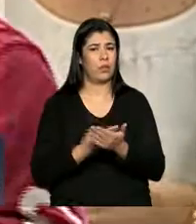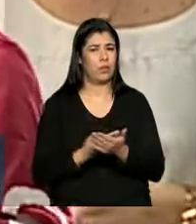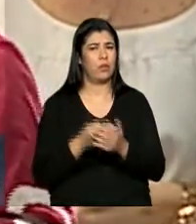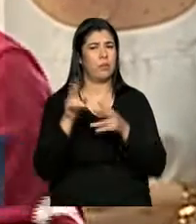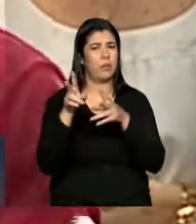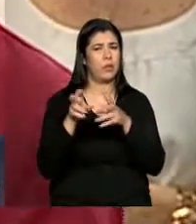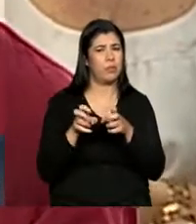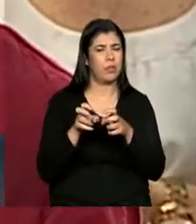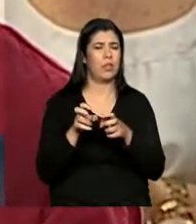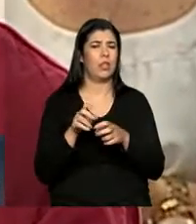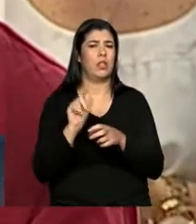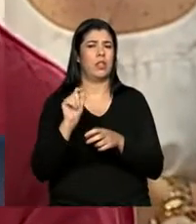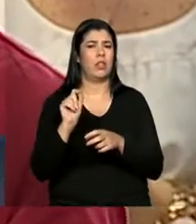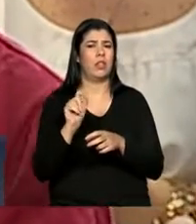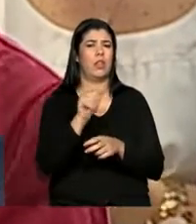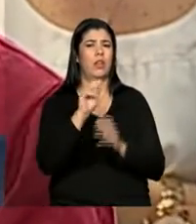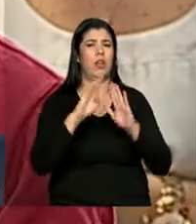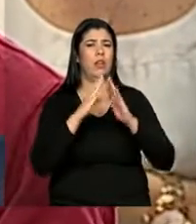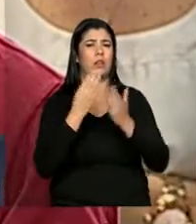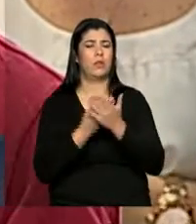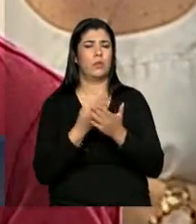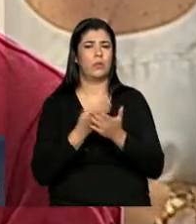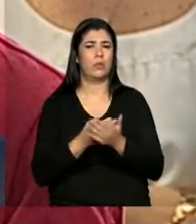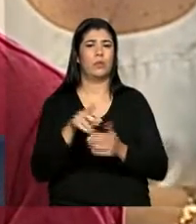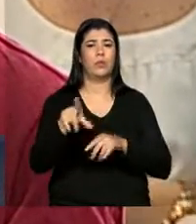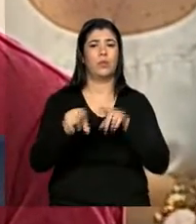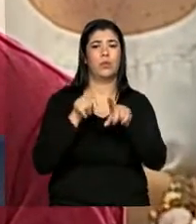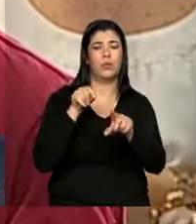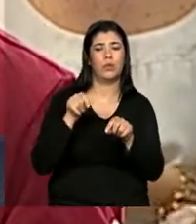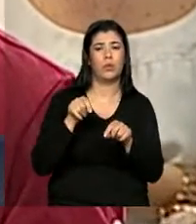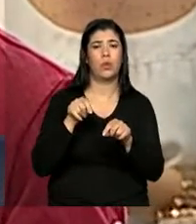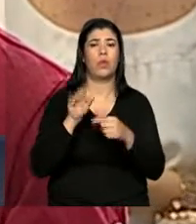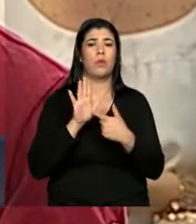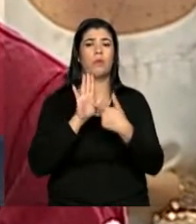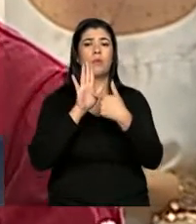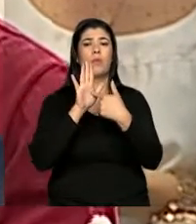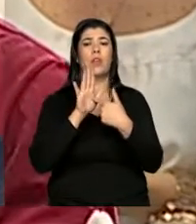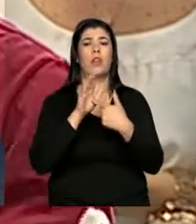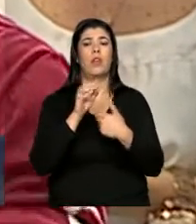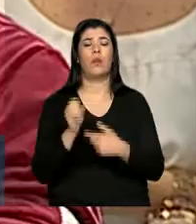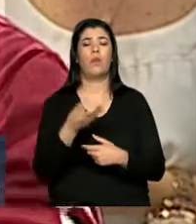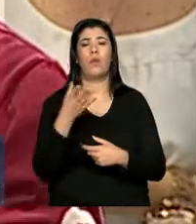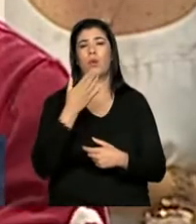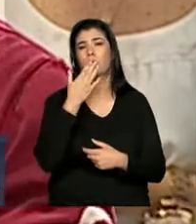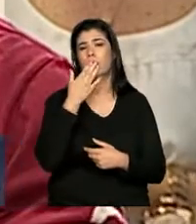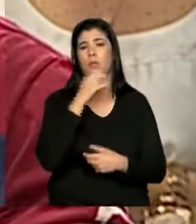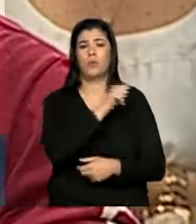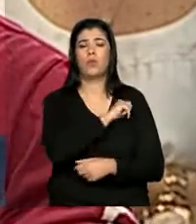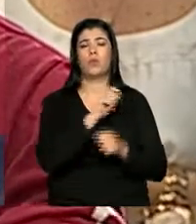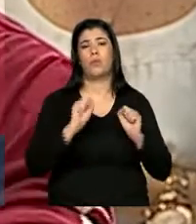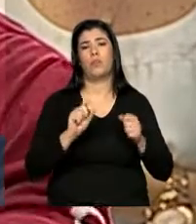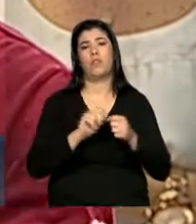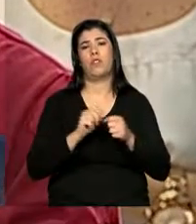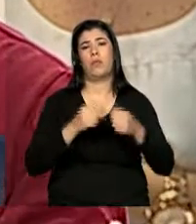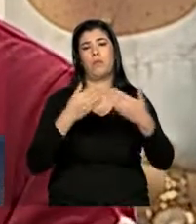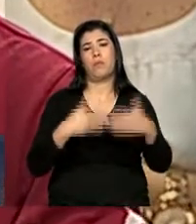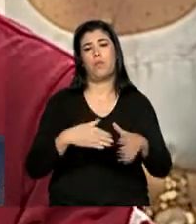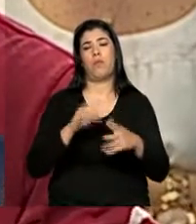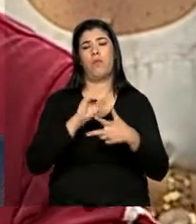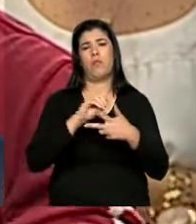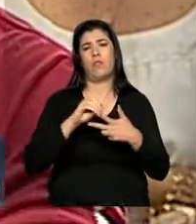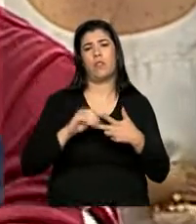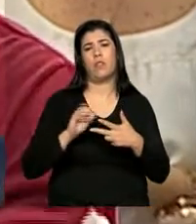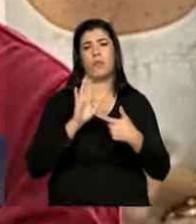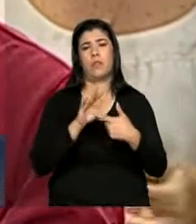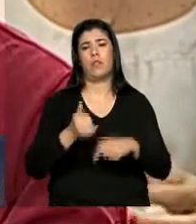que escolhem ou não ficar com o aluno para aparecer melhor no ranking do Enem. Uma vez que esse problema está identificado, alguma coisa pode ser feita para coibir